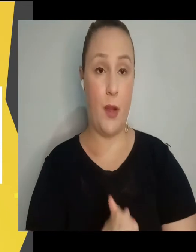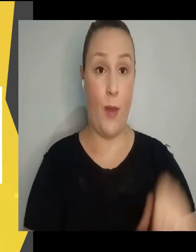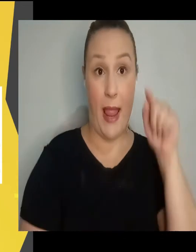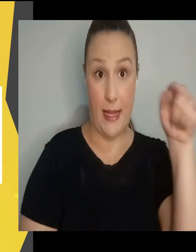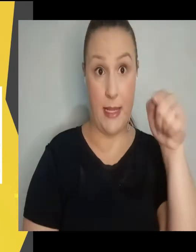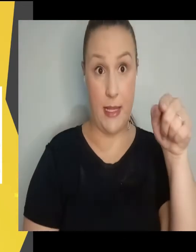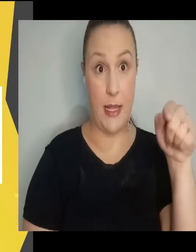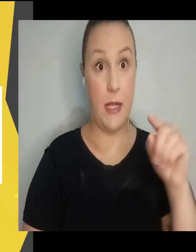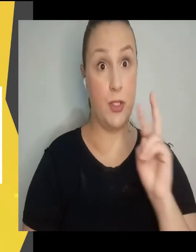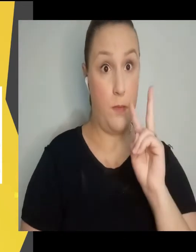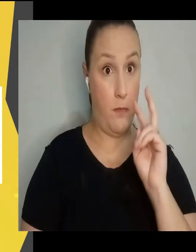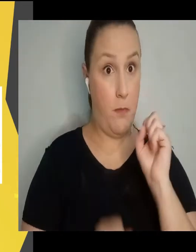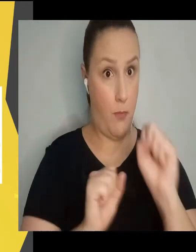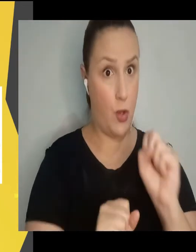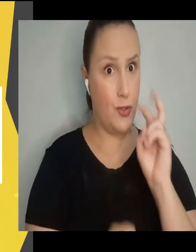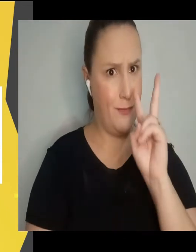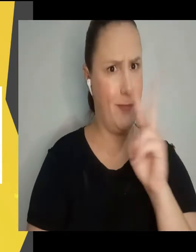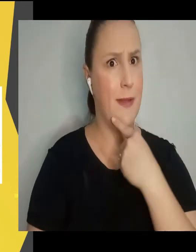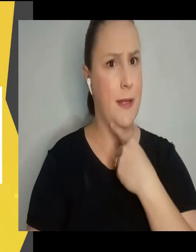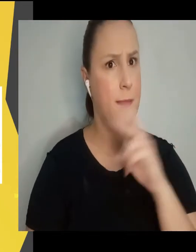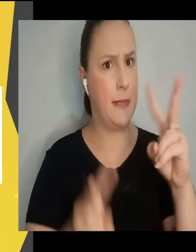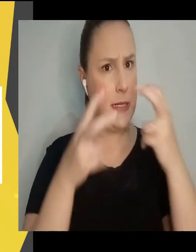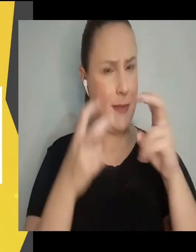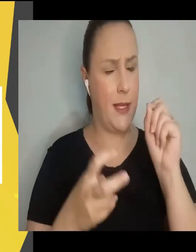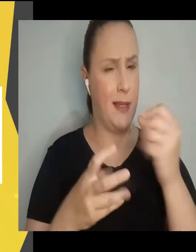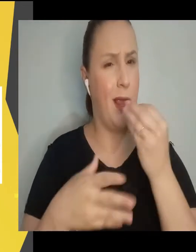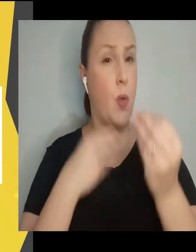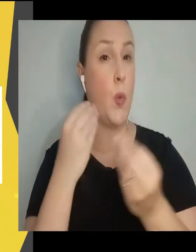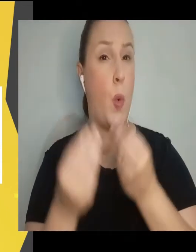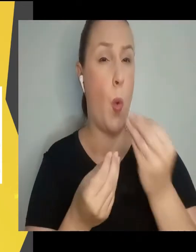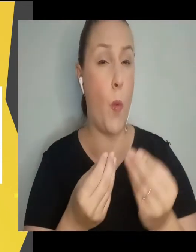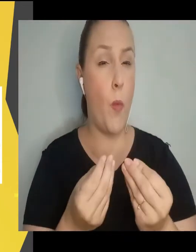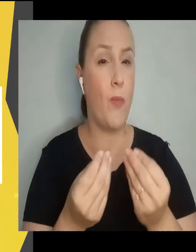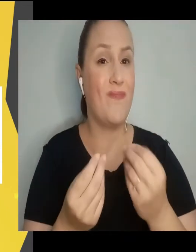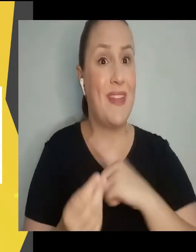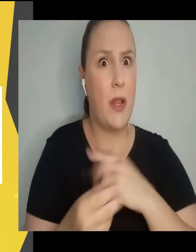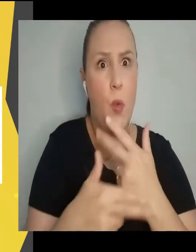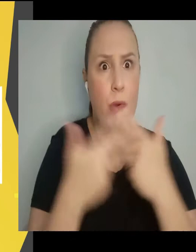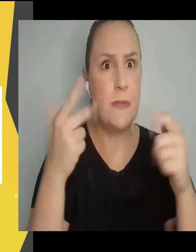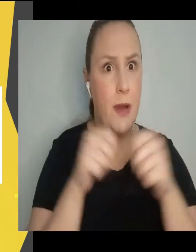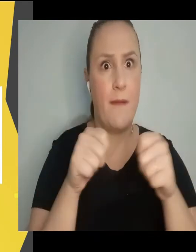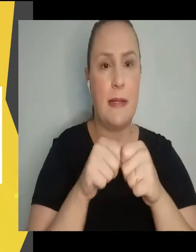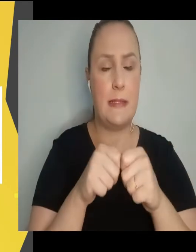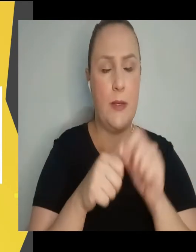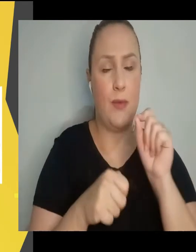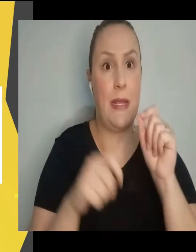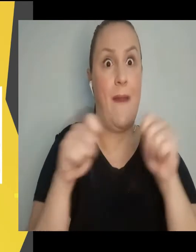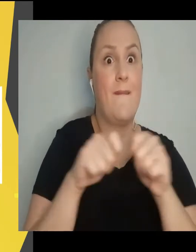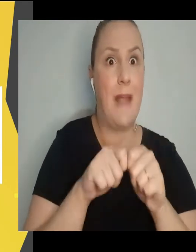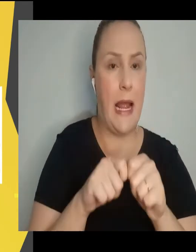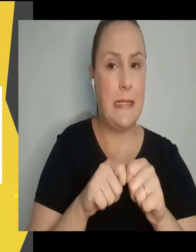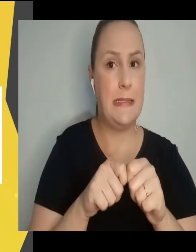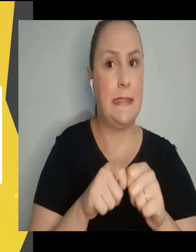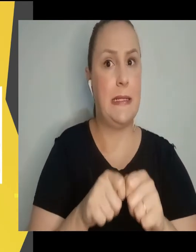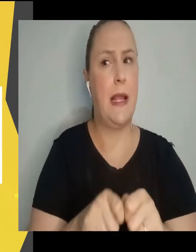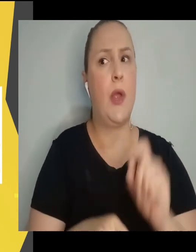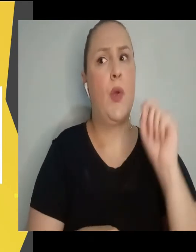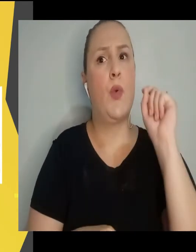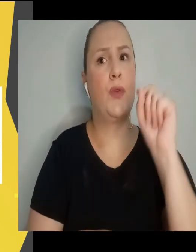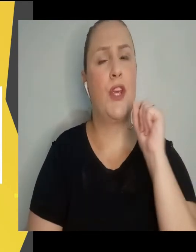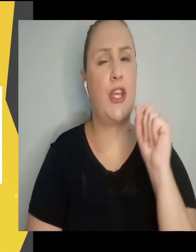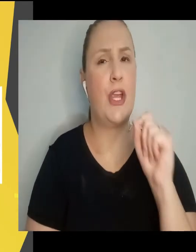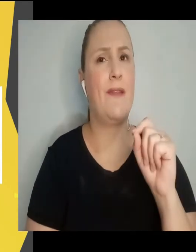de temperatura. Aqui, então, o que a gente pode concluir é que conforme a função, né, do nosso